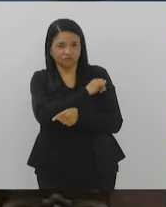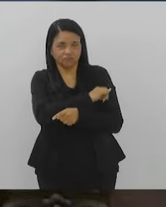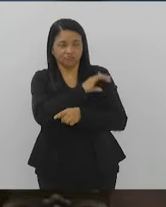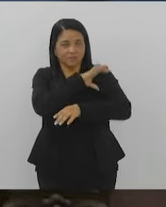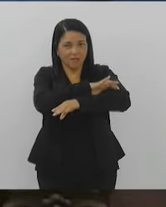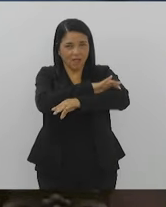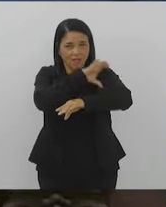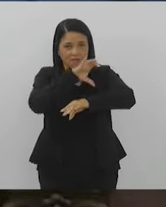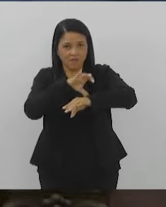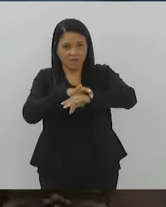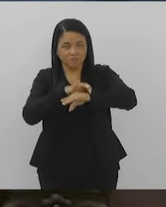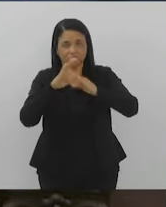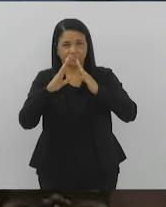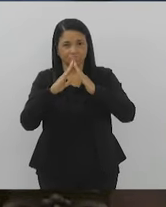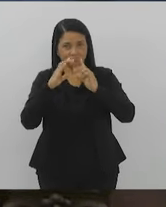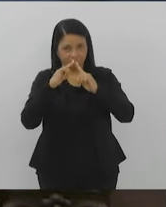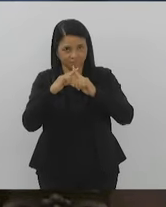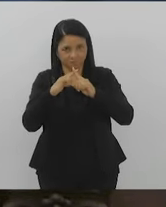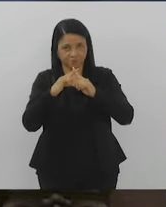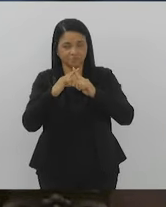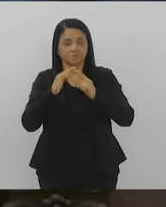Deus, que tem